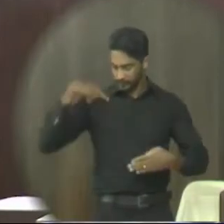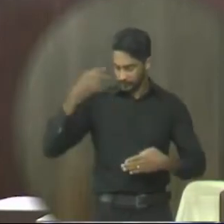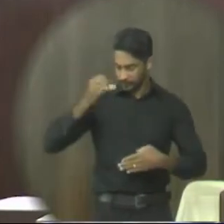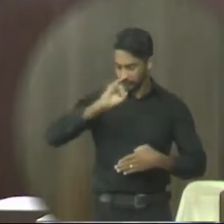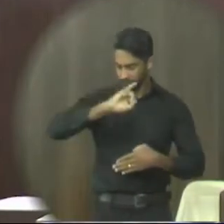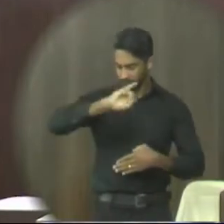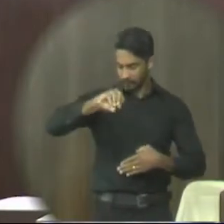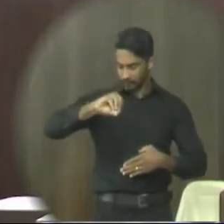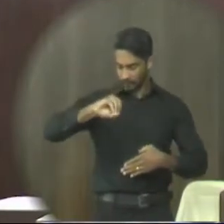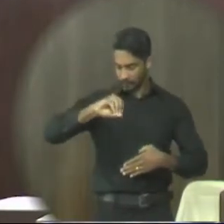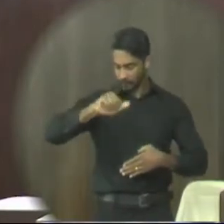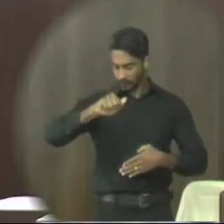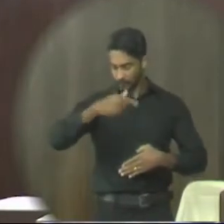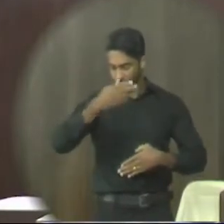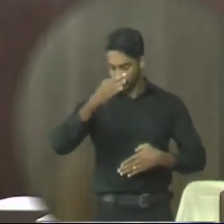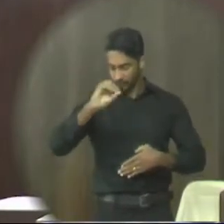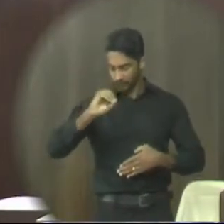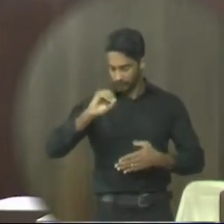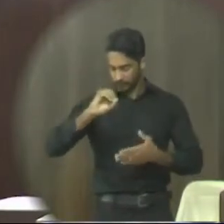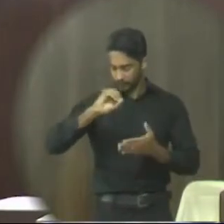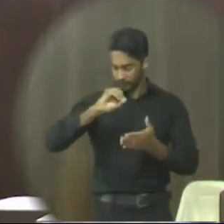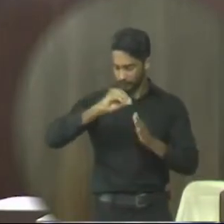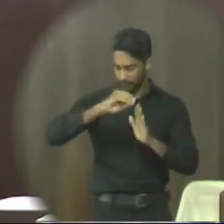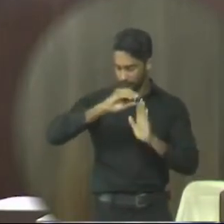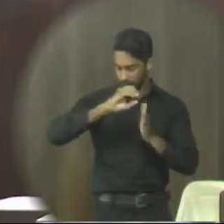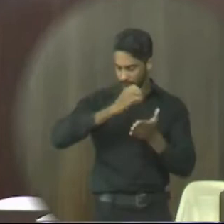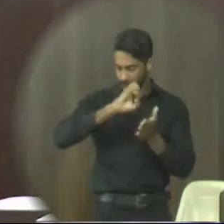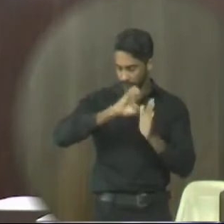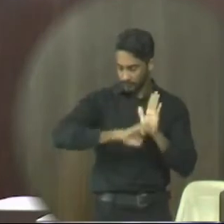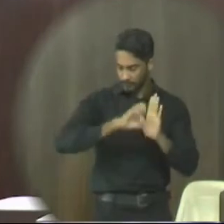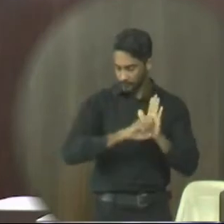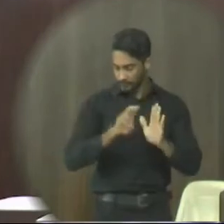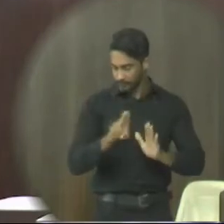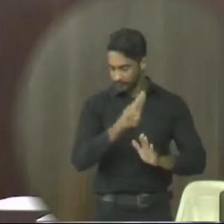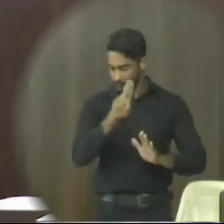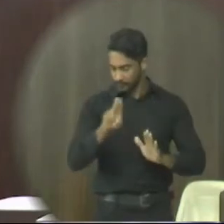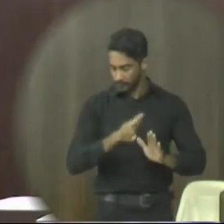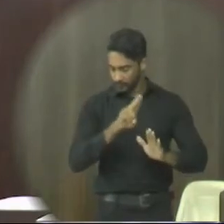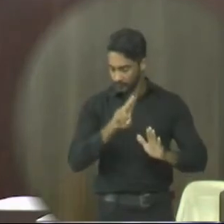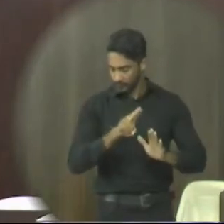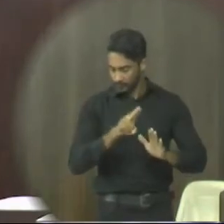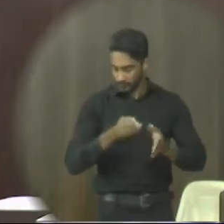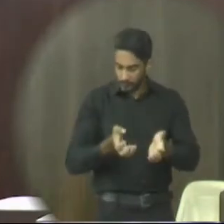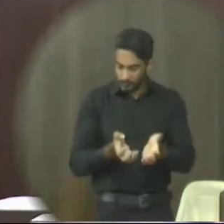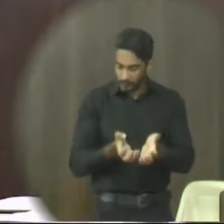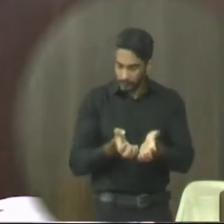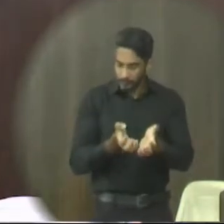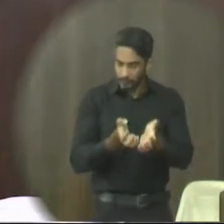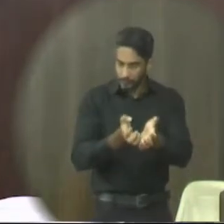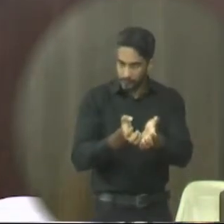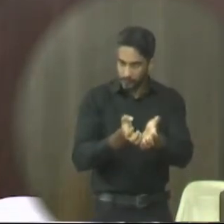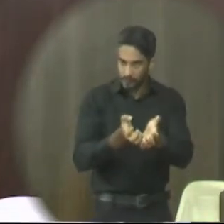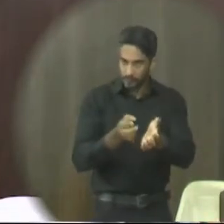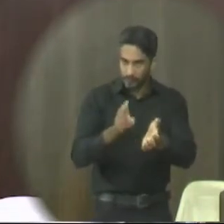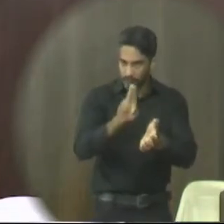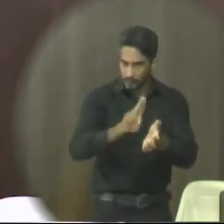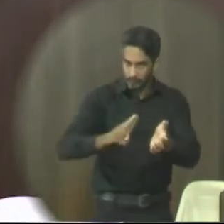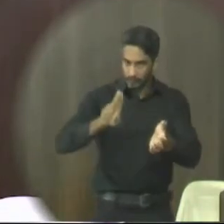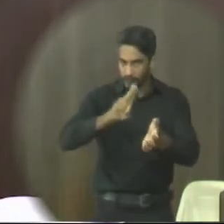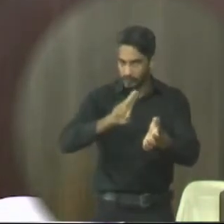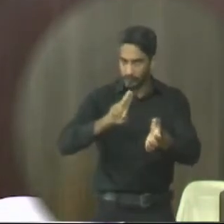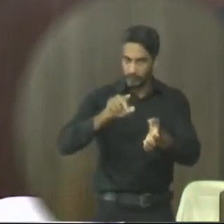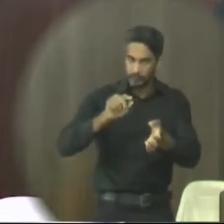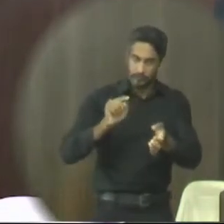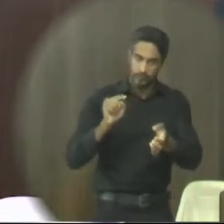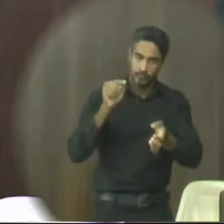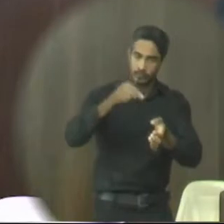João Pereira da Silva. Emenda, disciplina o uso de caçamba estacionária coletora de entulho